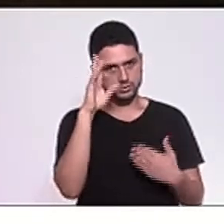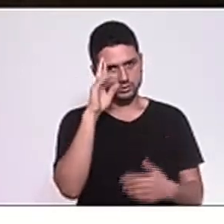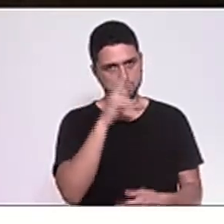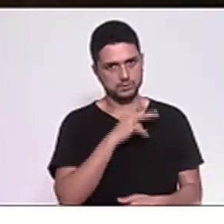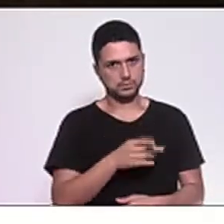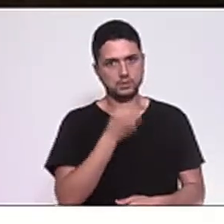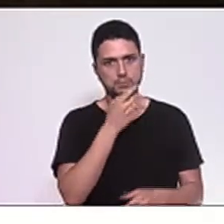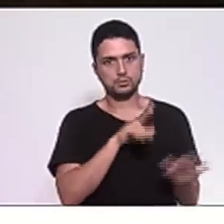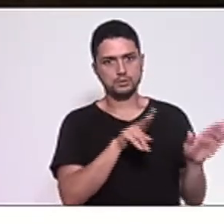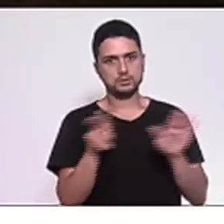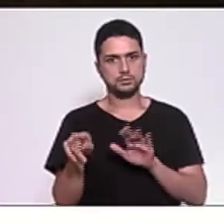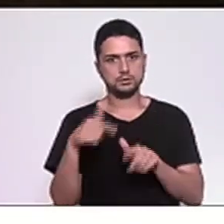uma boa semana de trabalho para a gente. Obrigado. Obrigado. Obrigado.